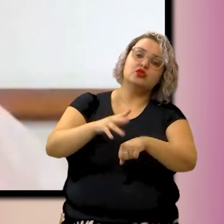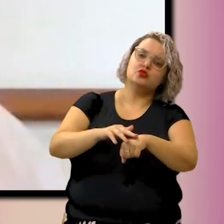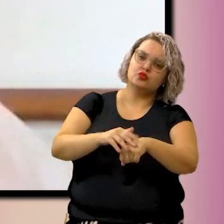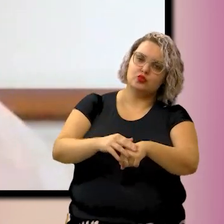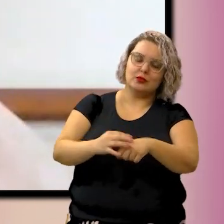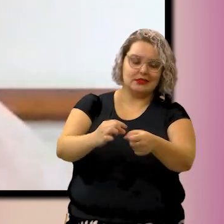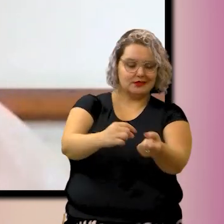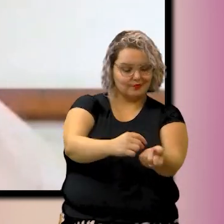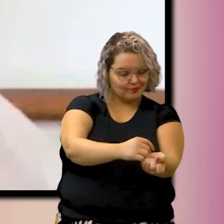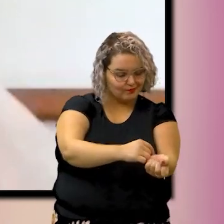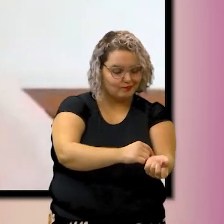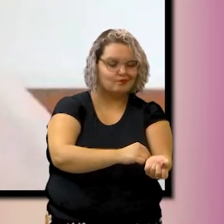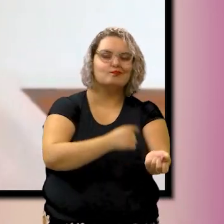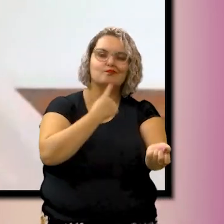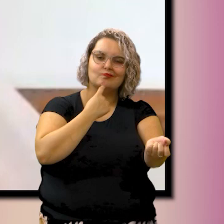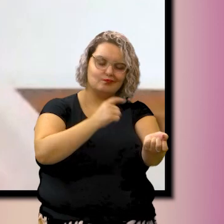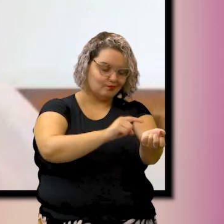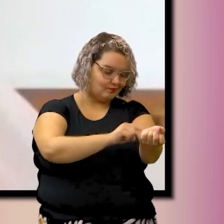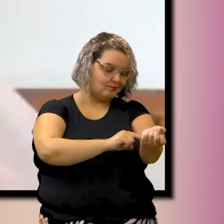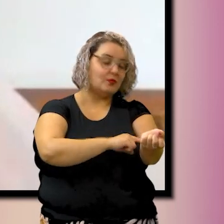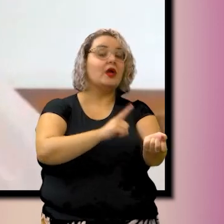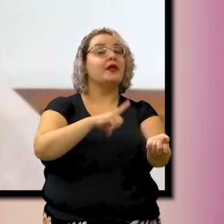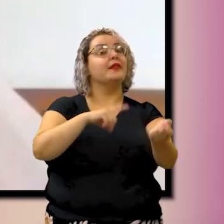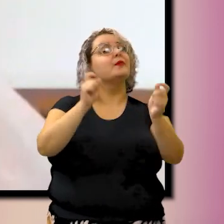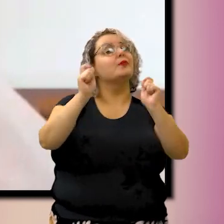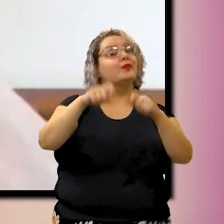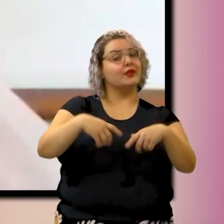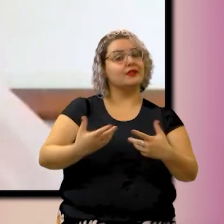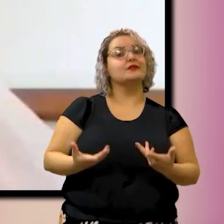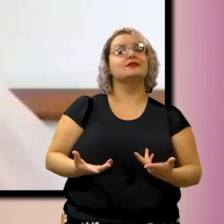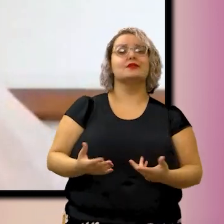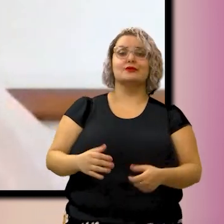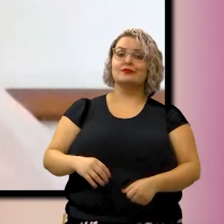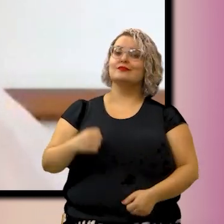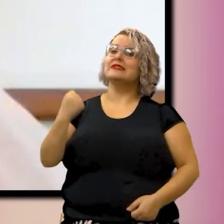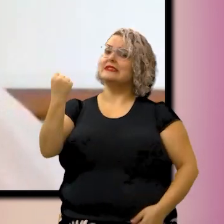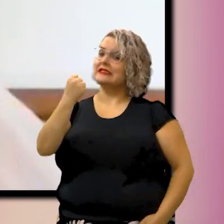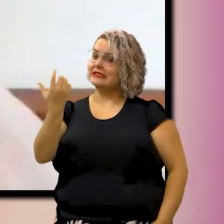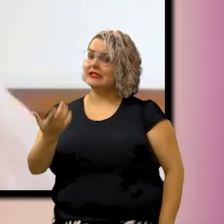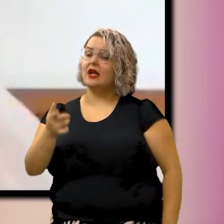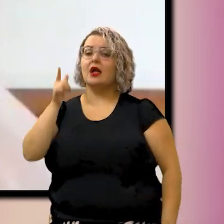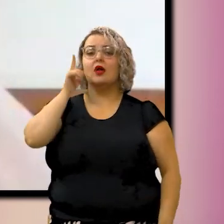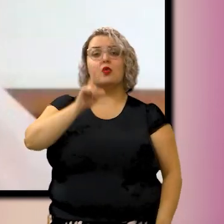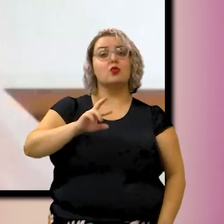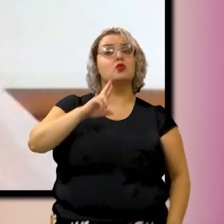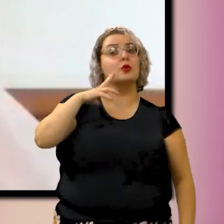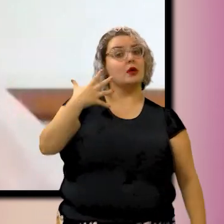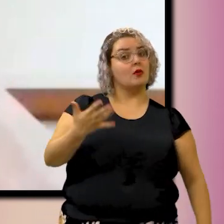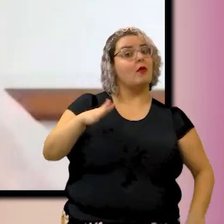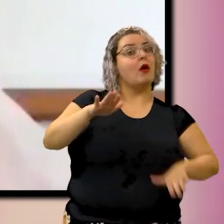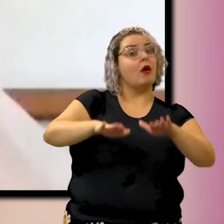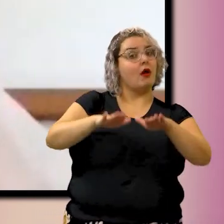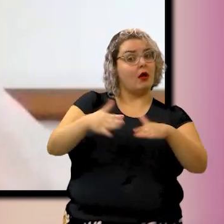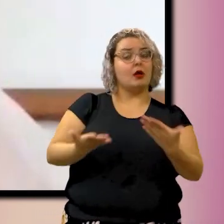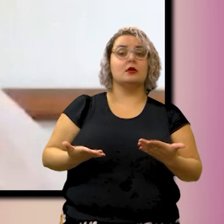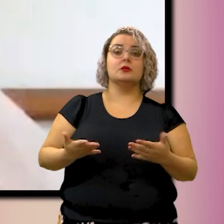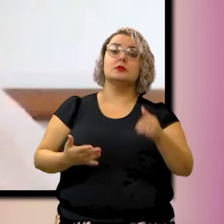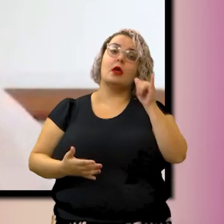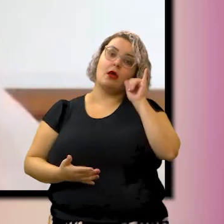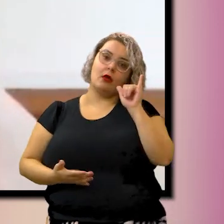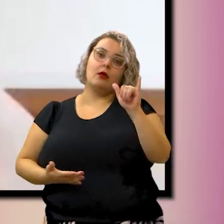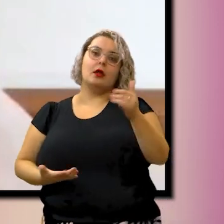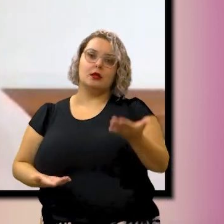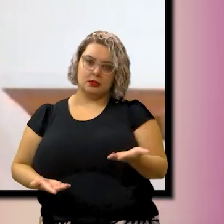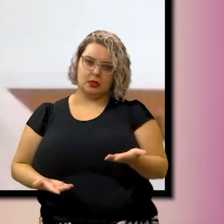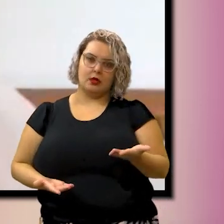falando de doenças vasculares que, em geral, têm um potencial de gravidade e que a gente consegue resolver muitas